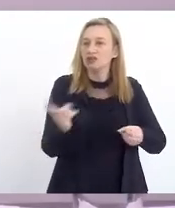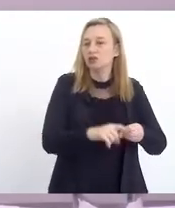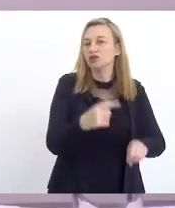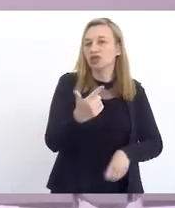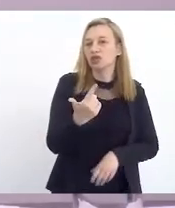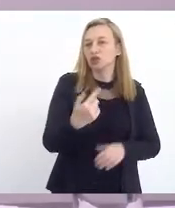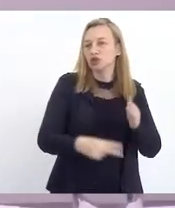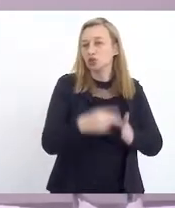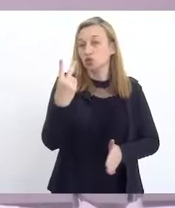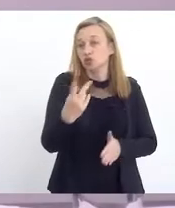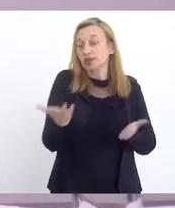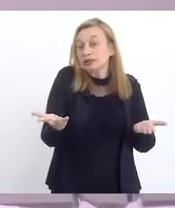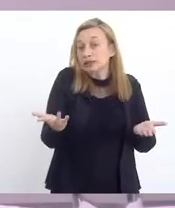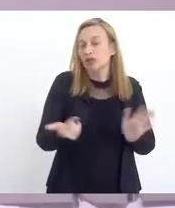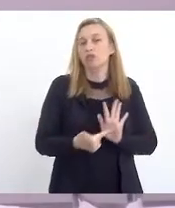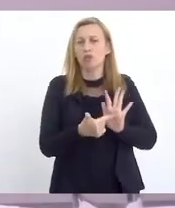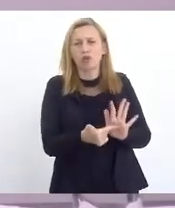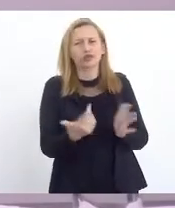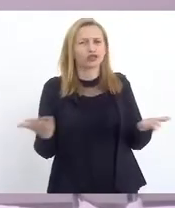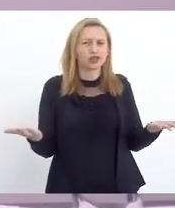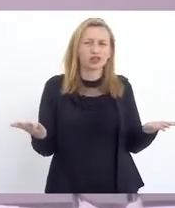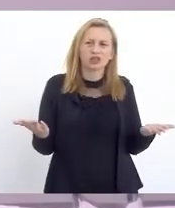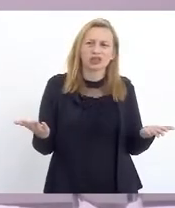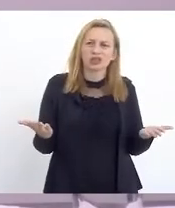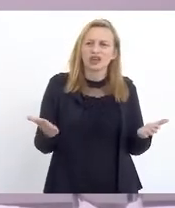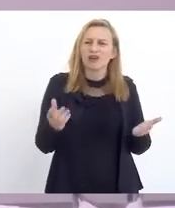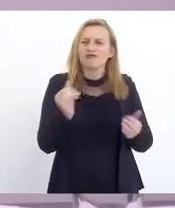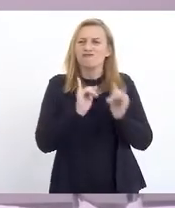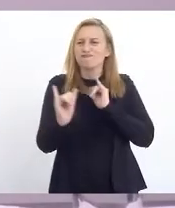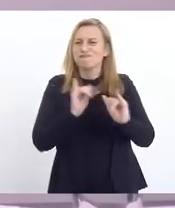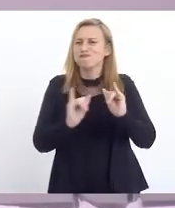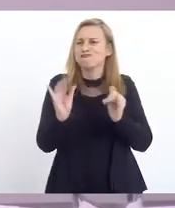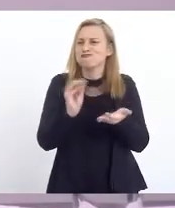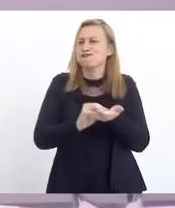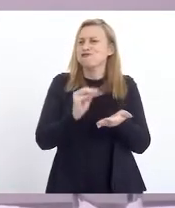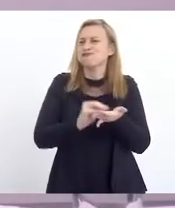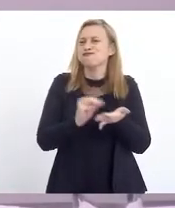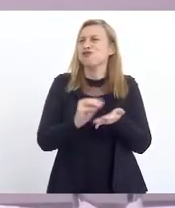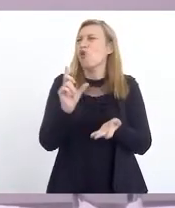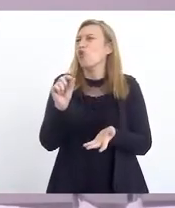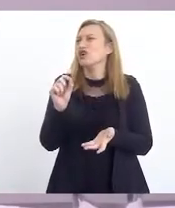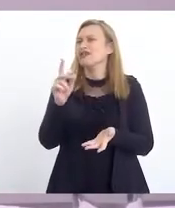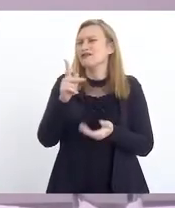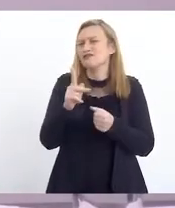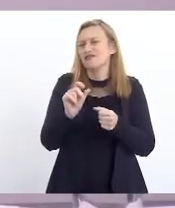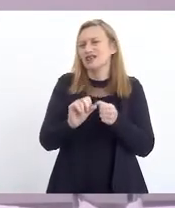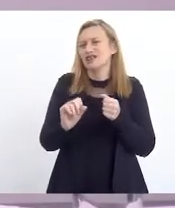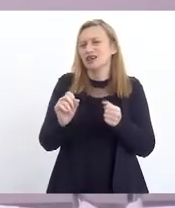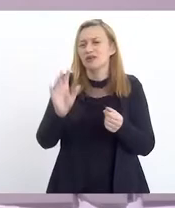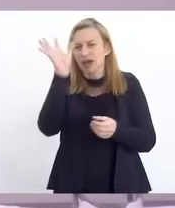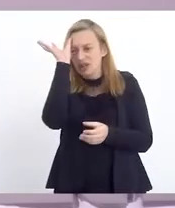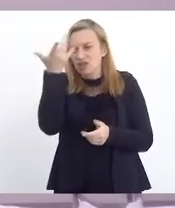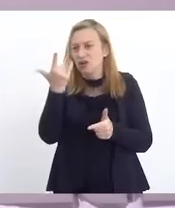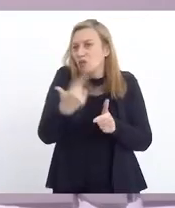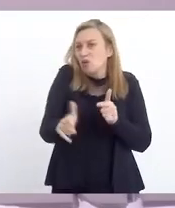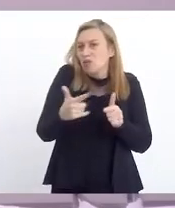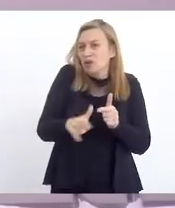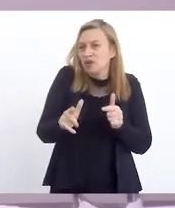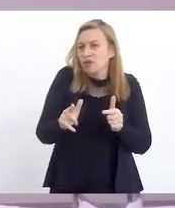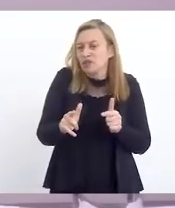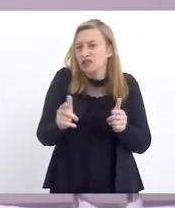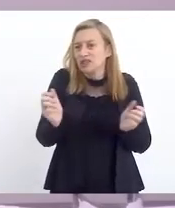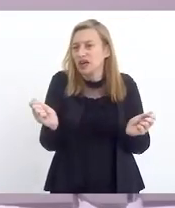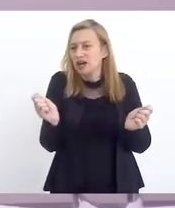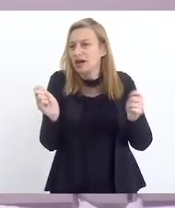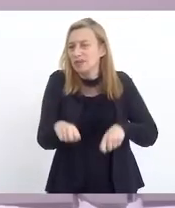2 vezes. Quer dizer, mostra uma total desinformação em relação ao que se fazer para resolver o problema de aumento da